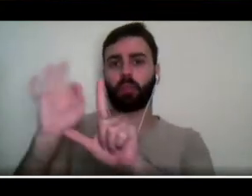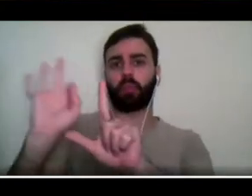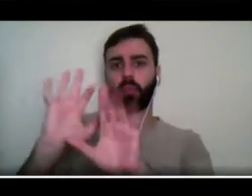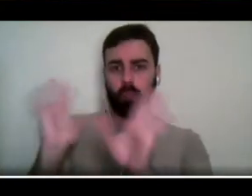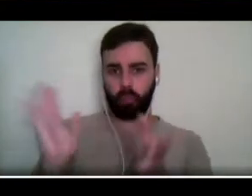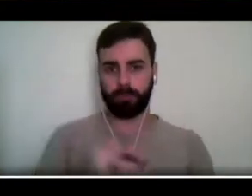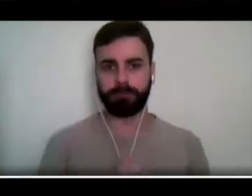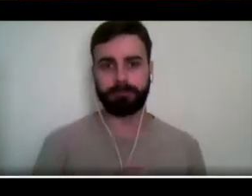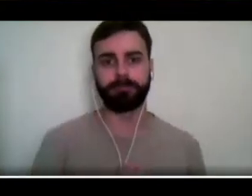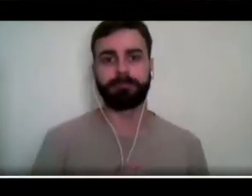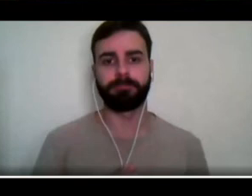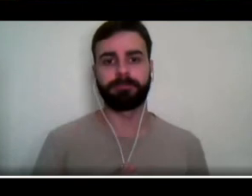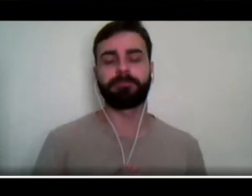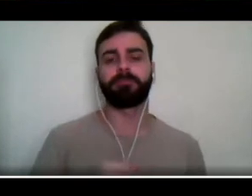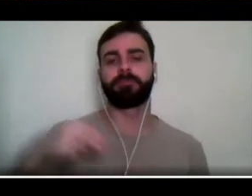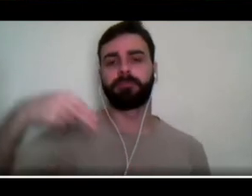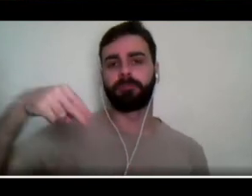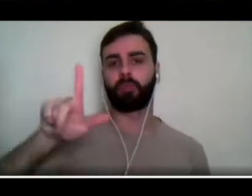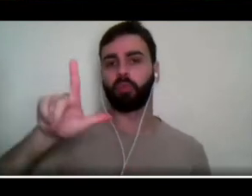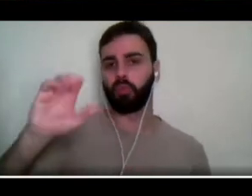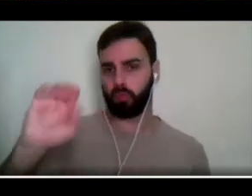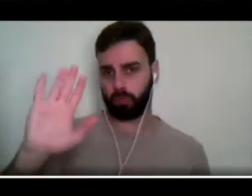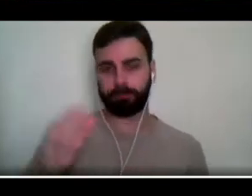o movimento em y.